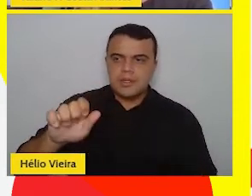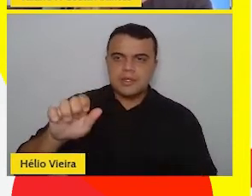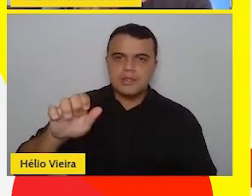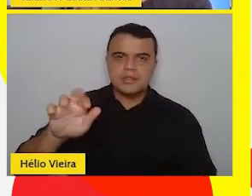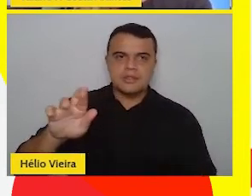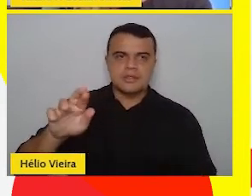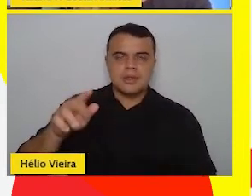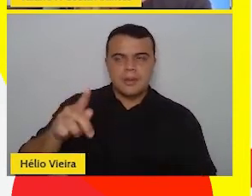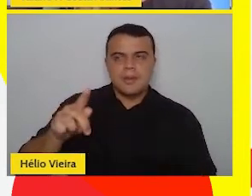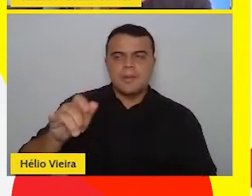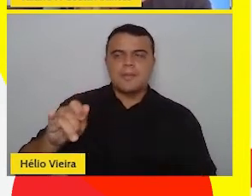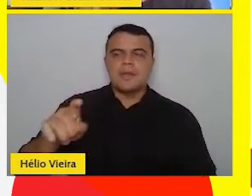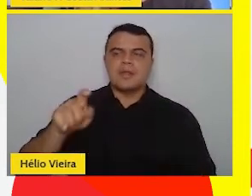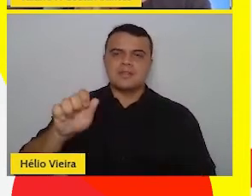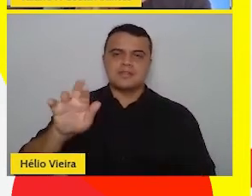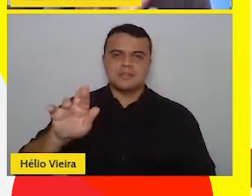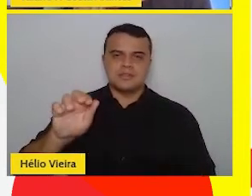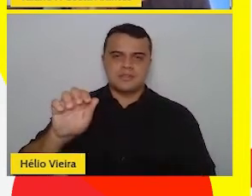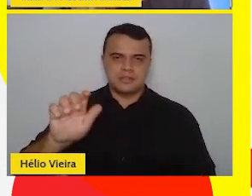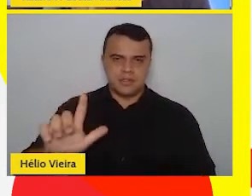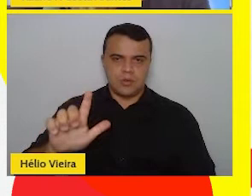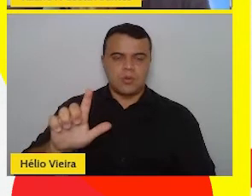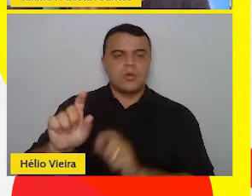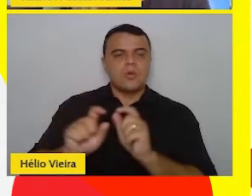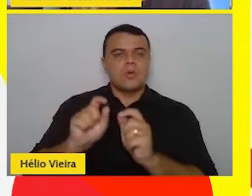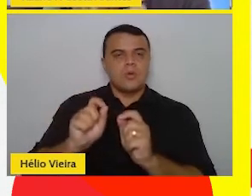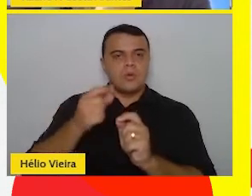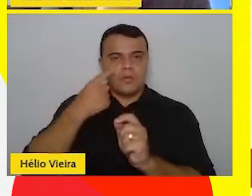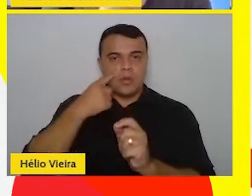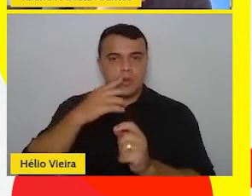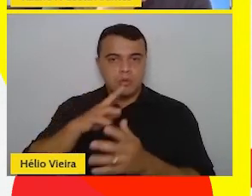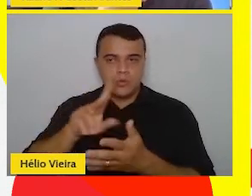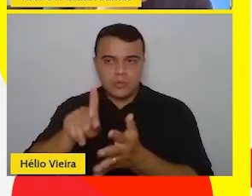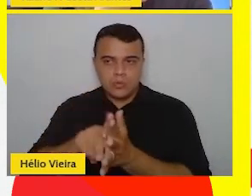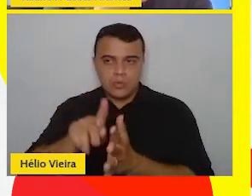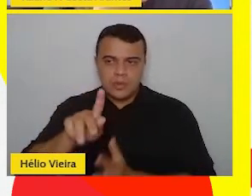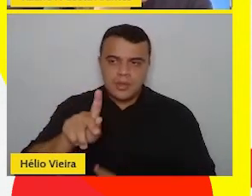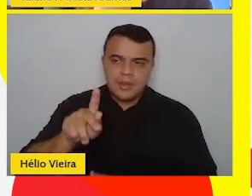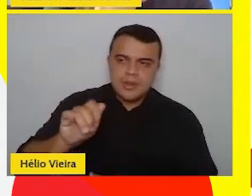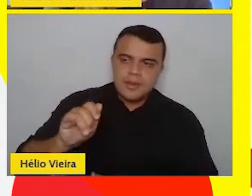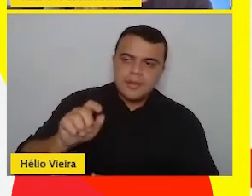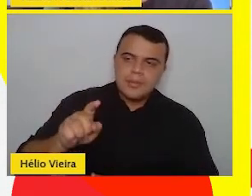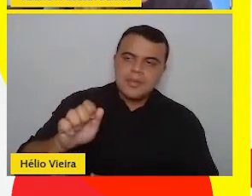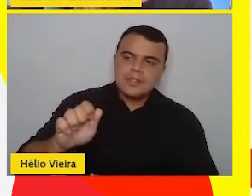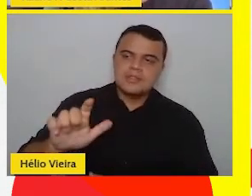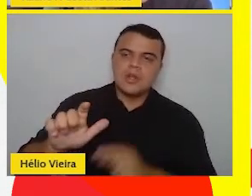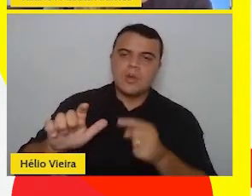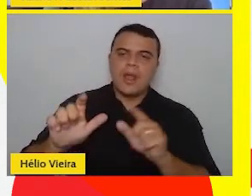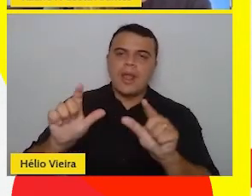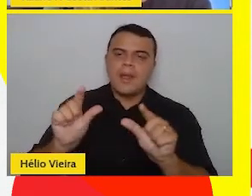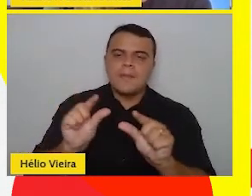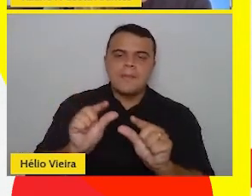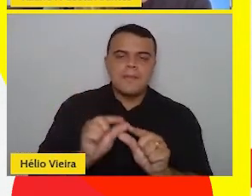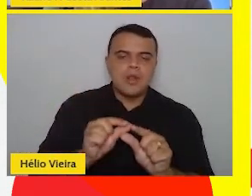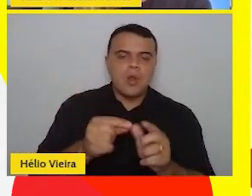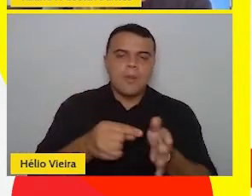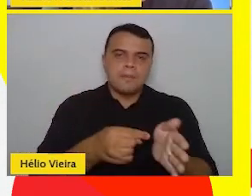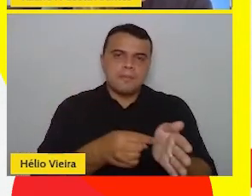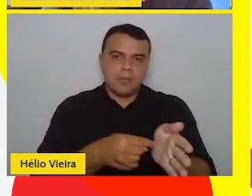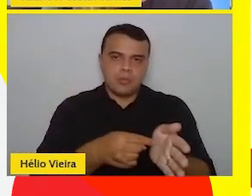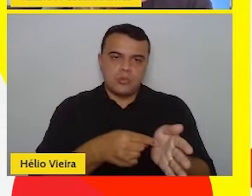pixel, no mundo digital, né, o pixel é o menor ponto de uma